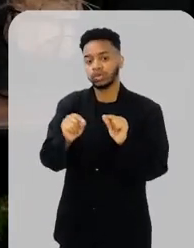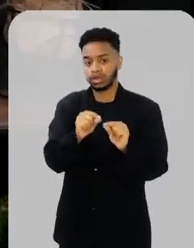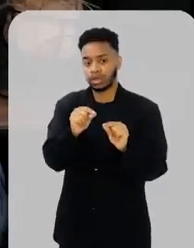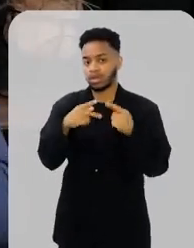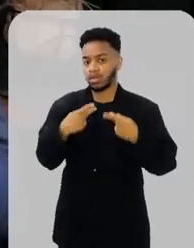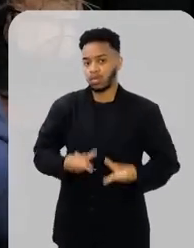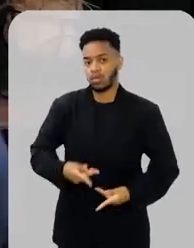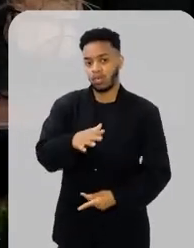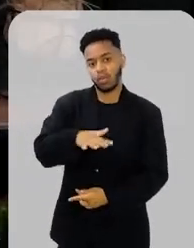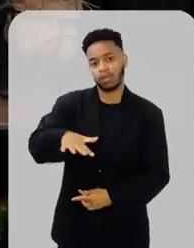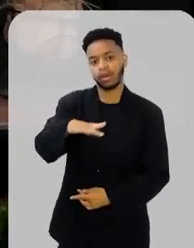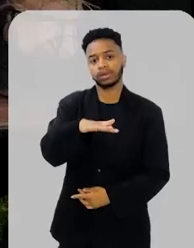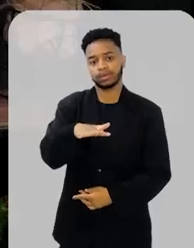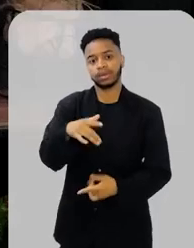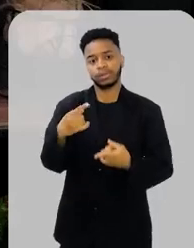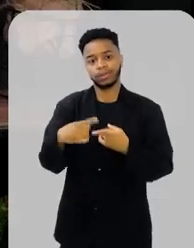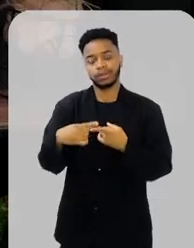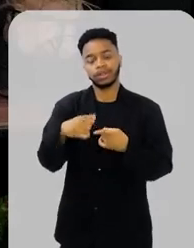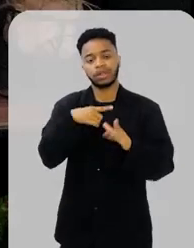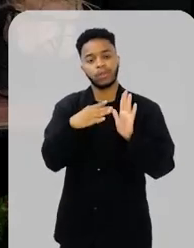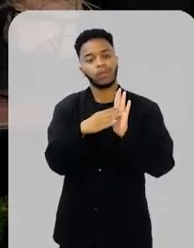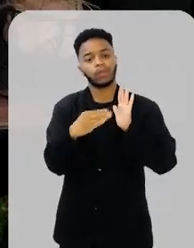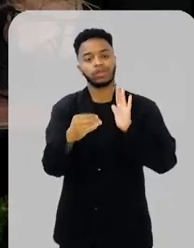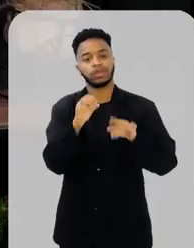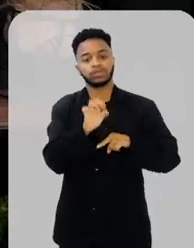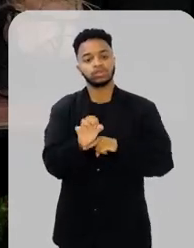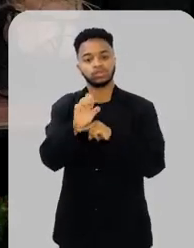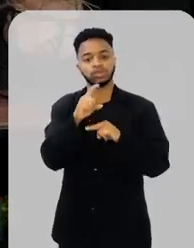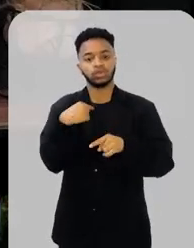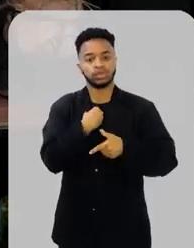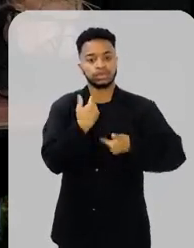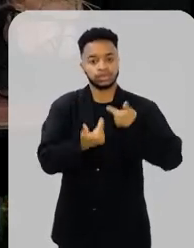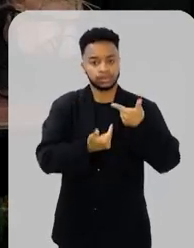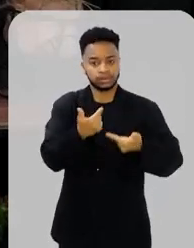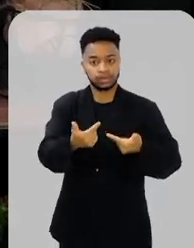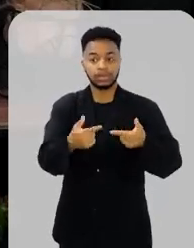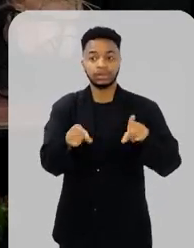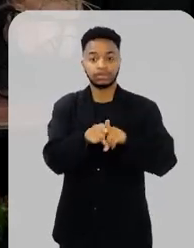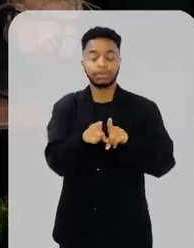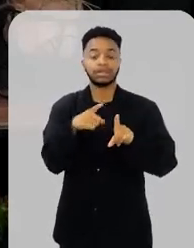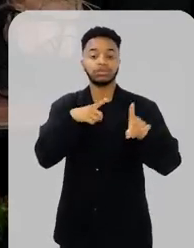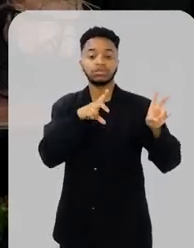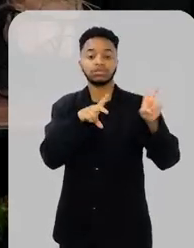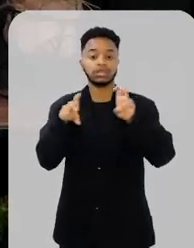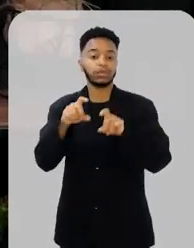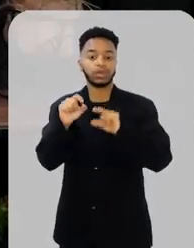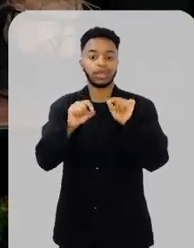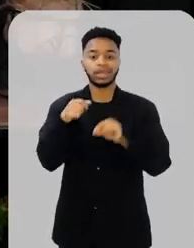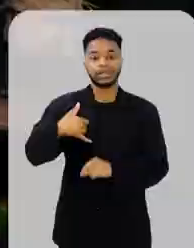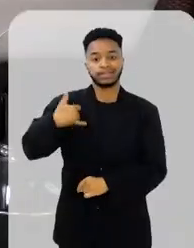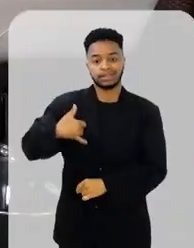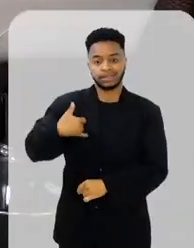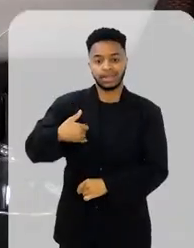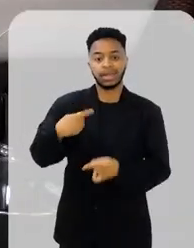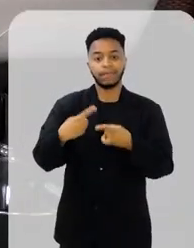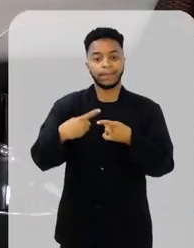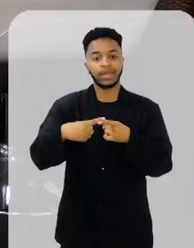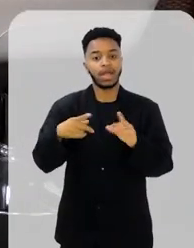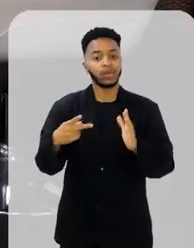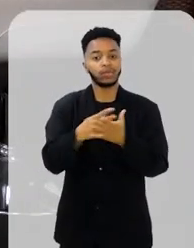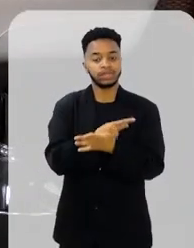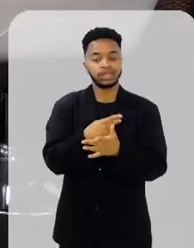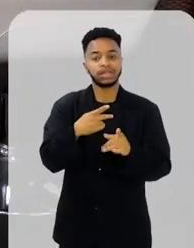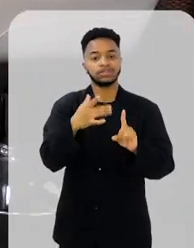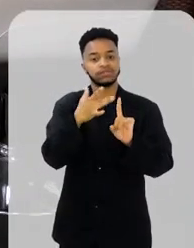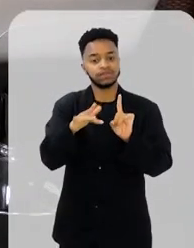enquanto civilidade, enquanto humanidade, né, no modelo de Estado que nós estamos trabalhando. A Márcia traz a questão etária, né, a questão